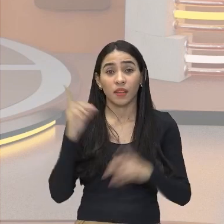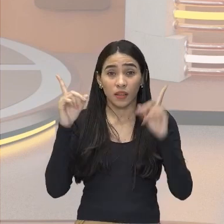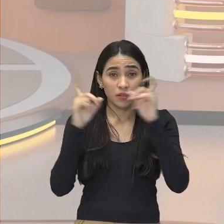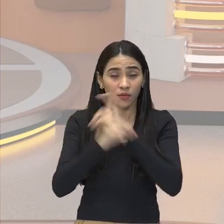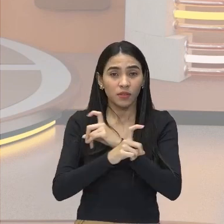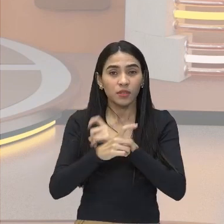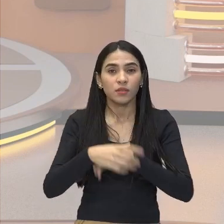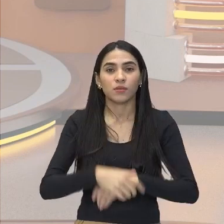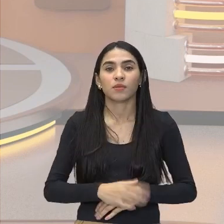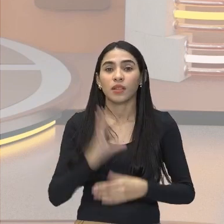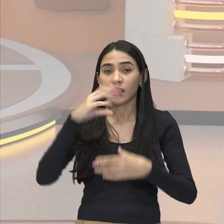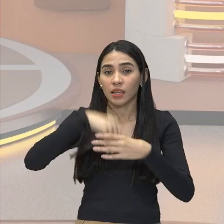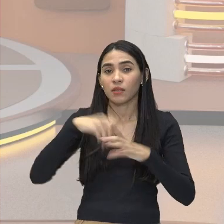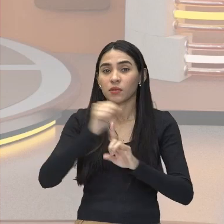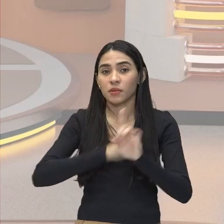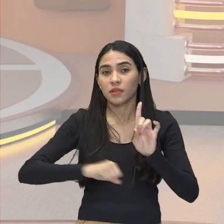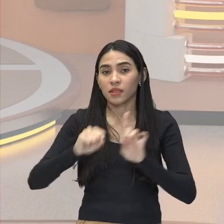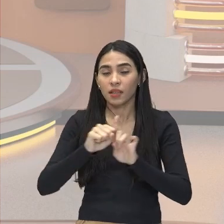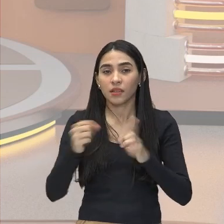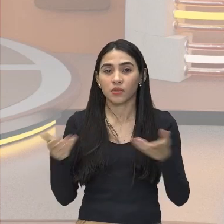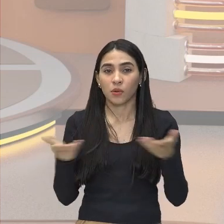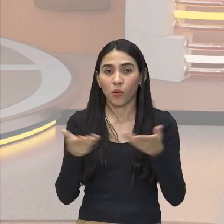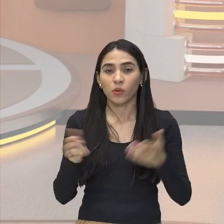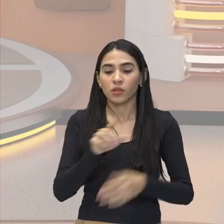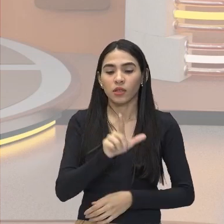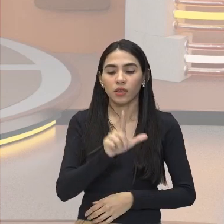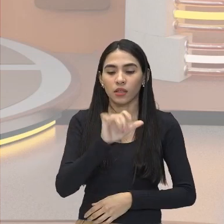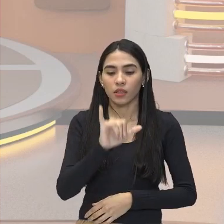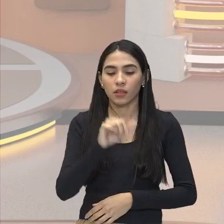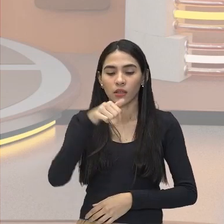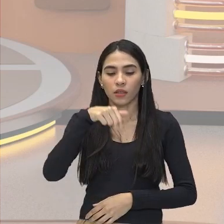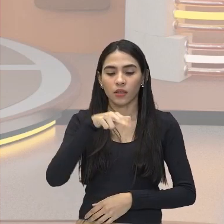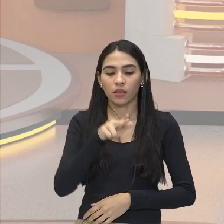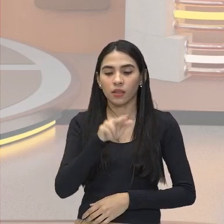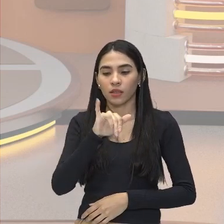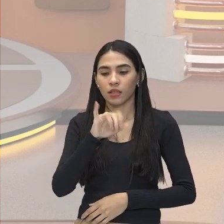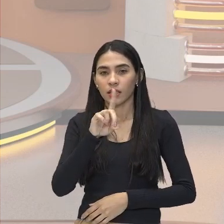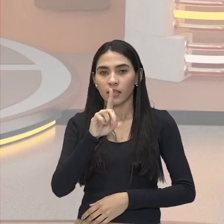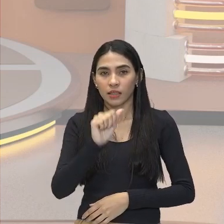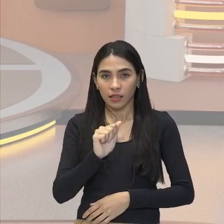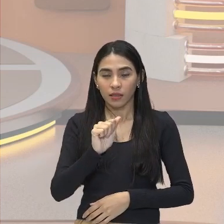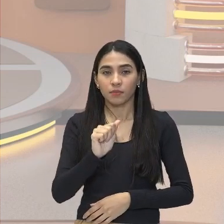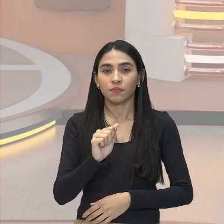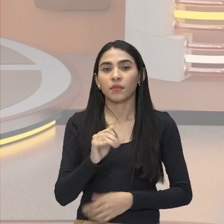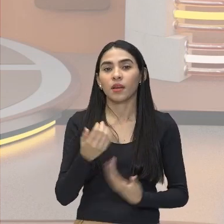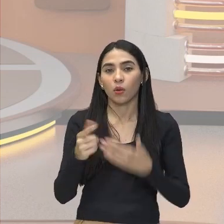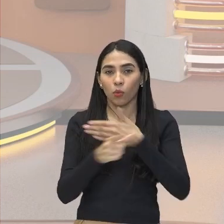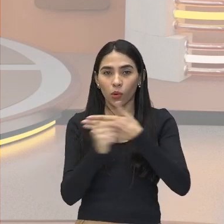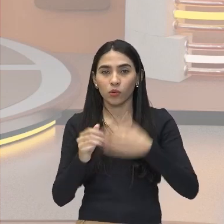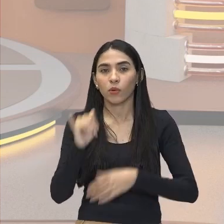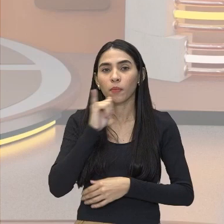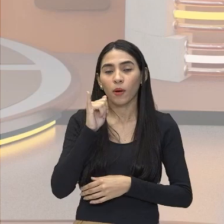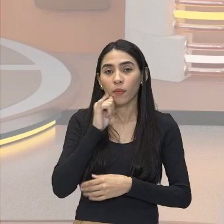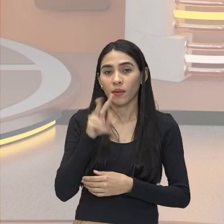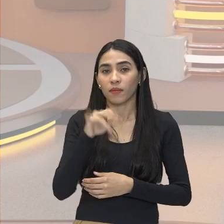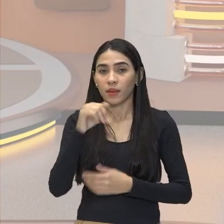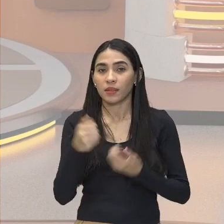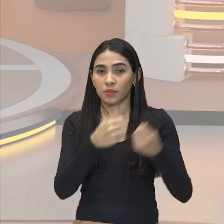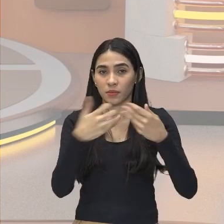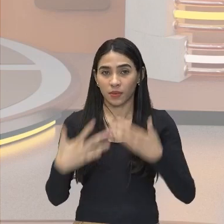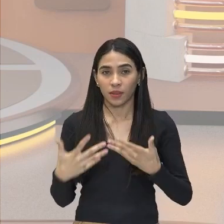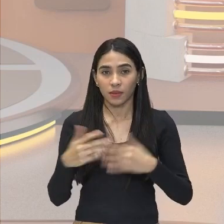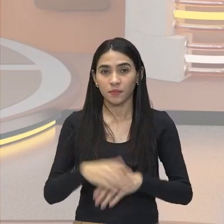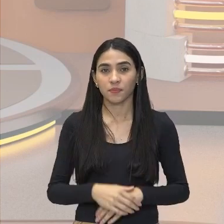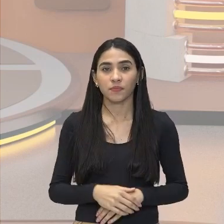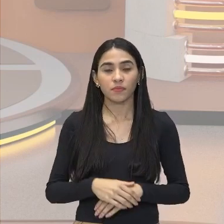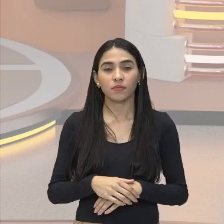também, dentro dessa sociedade líquida que Bauman coloca, né? Zygmunt Bauman coloca para nós, esse